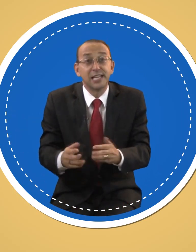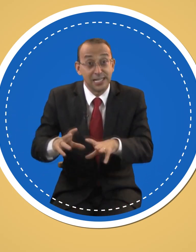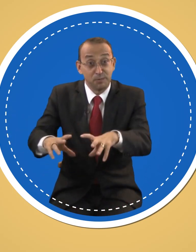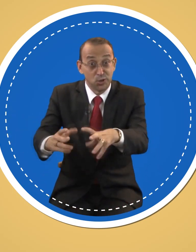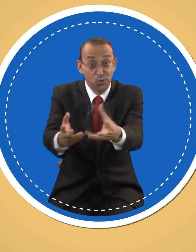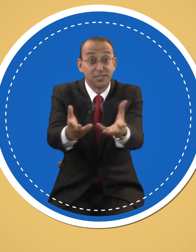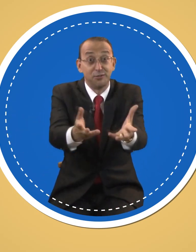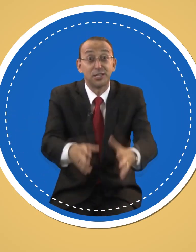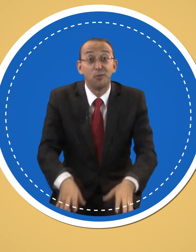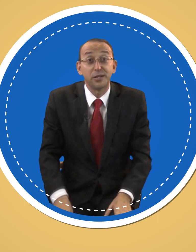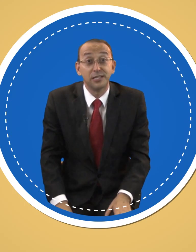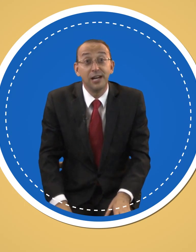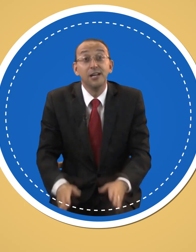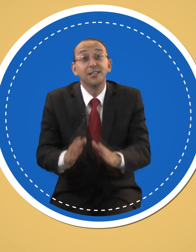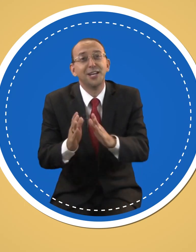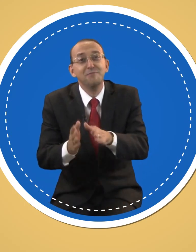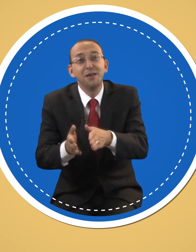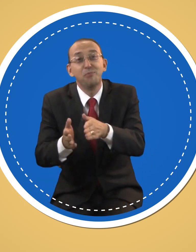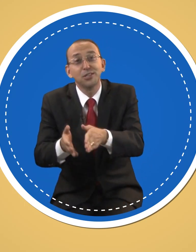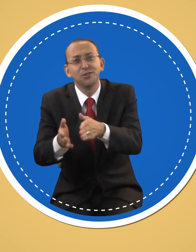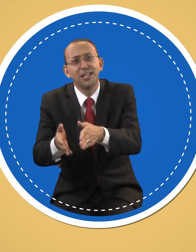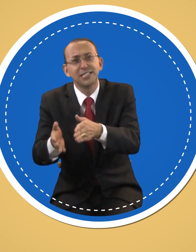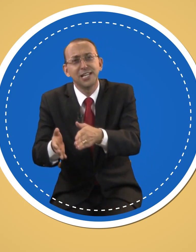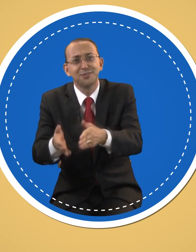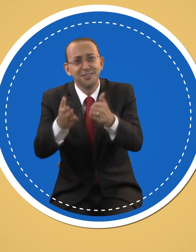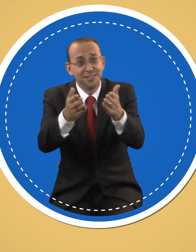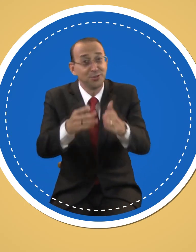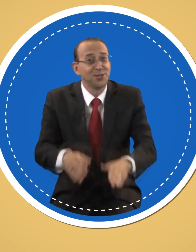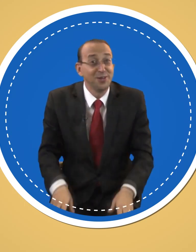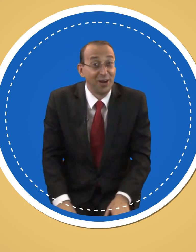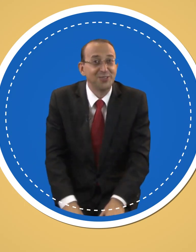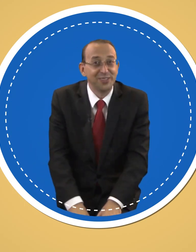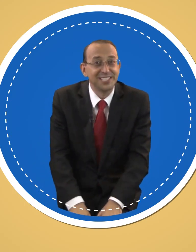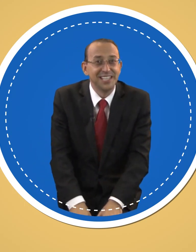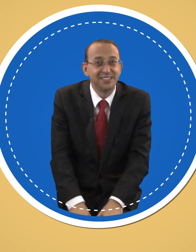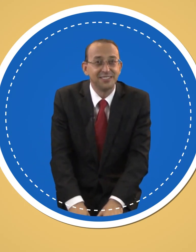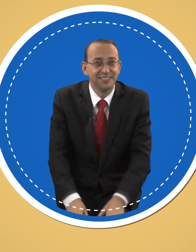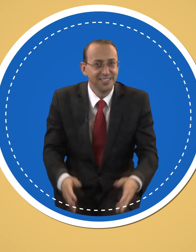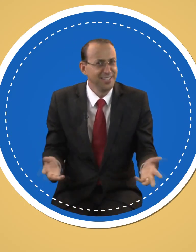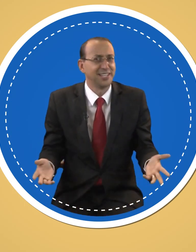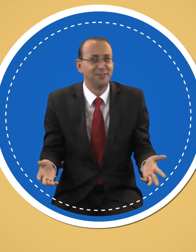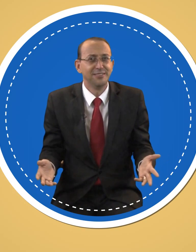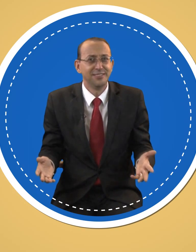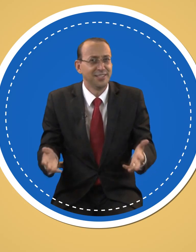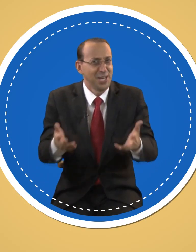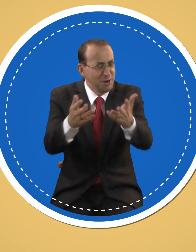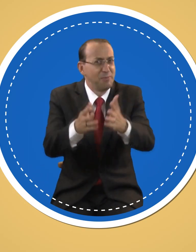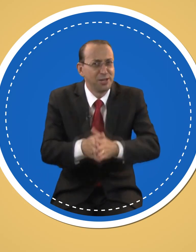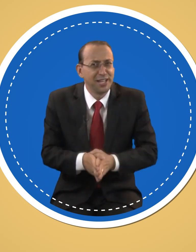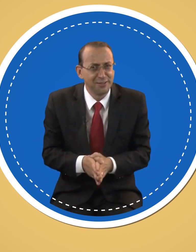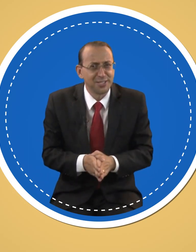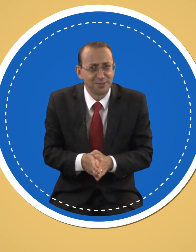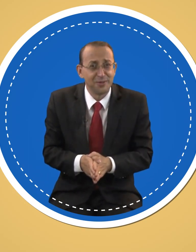eles as pessoas que você compartilhar também possam ter acesso ao seu grau de felicidade então